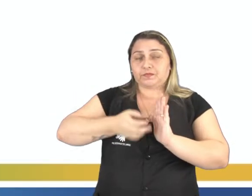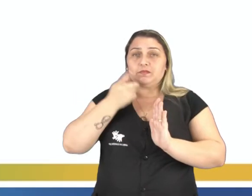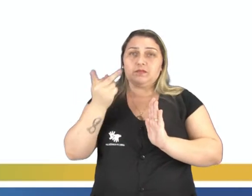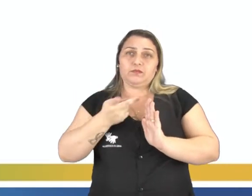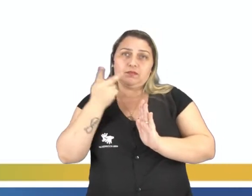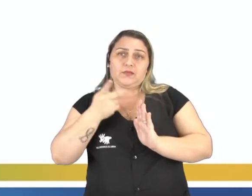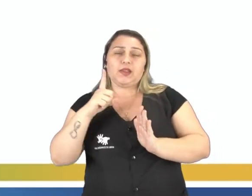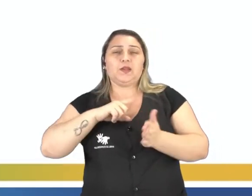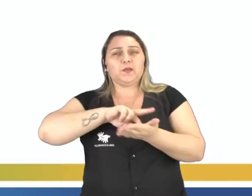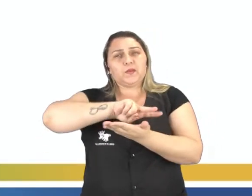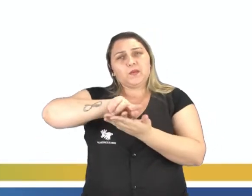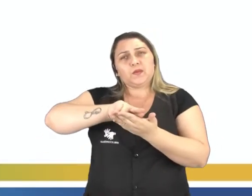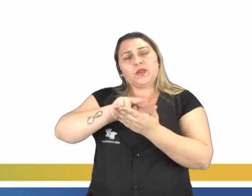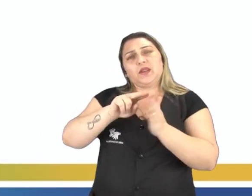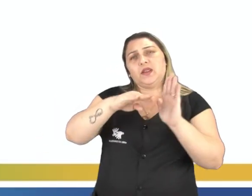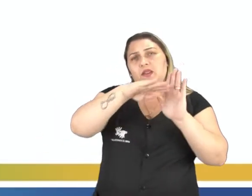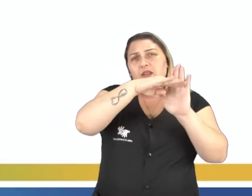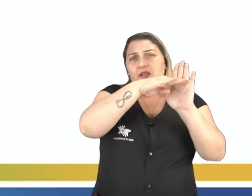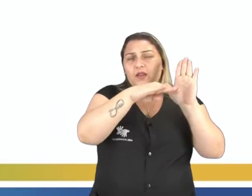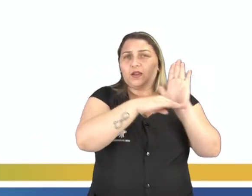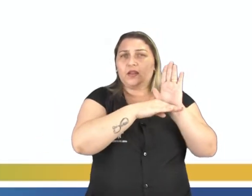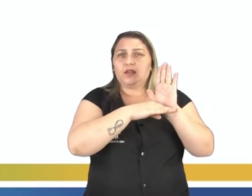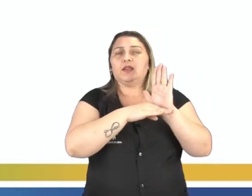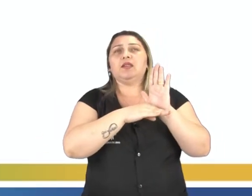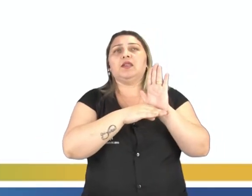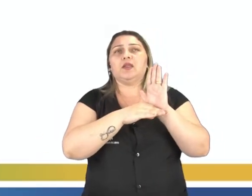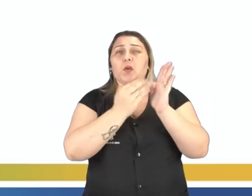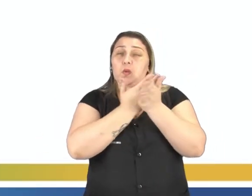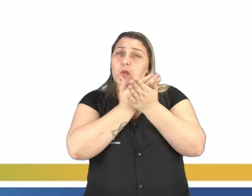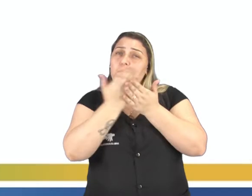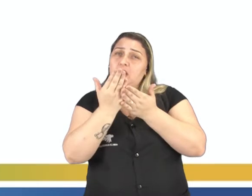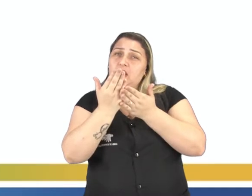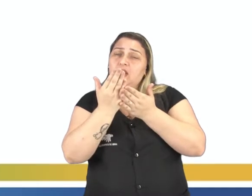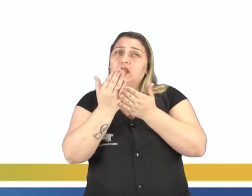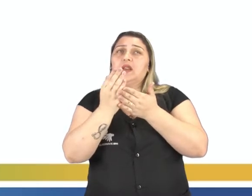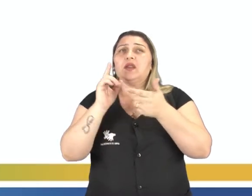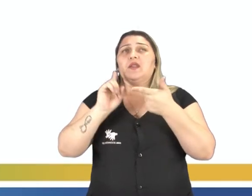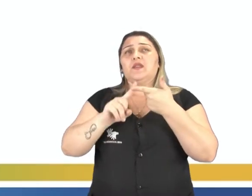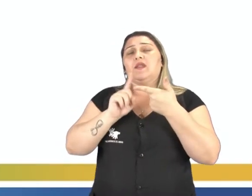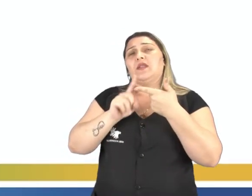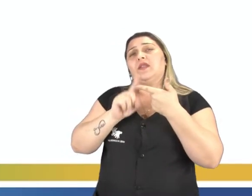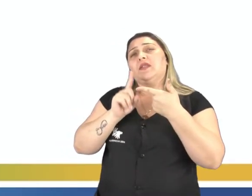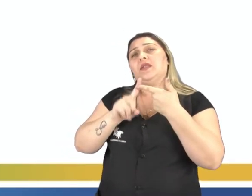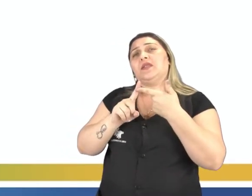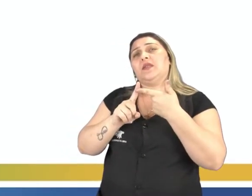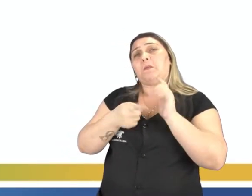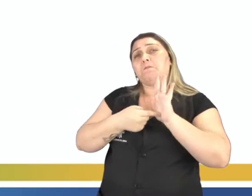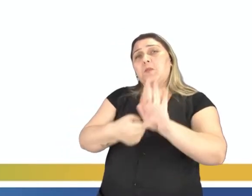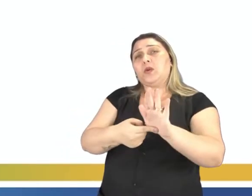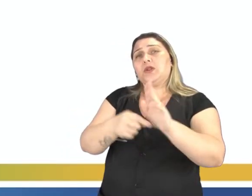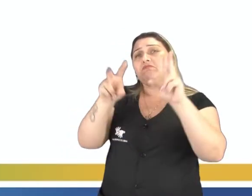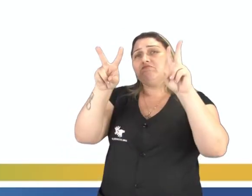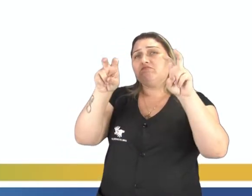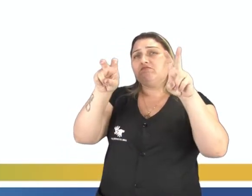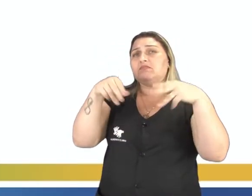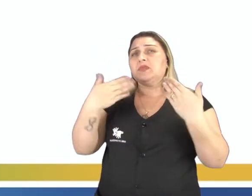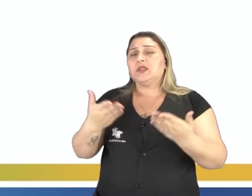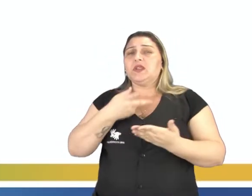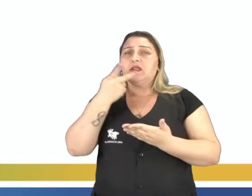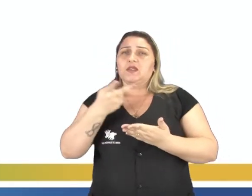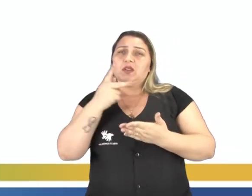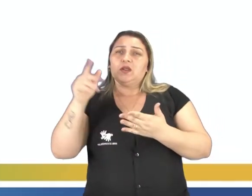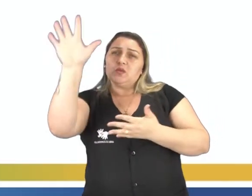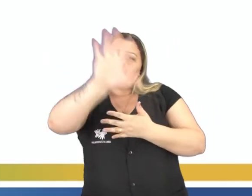etapas. A primeira, a introdução, o início do texto. O que é que eu vou falar? Eu vou fazer a exposição do tema. Então, eu vou falar de forma geral o